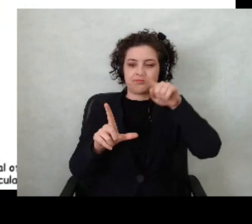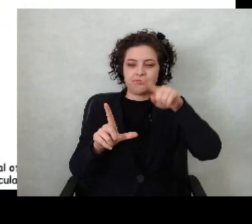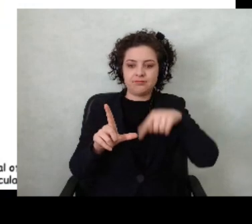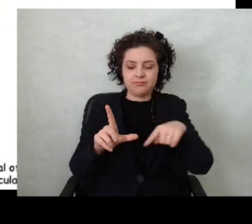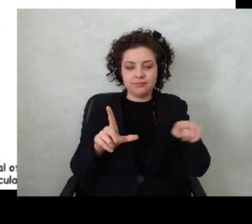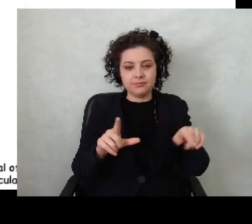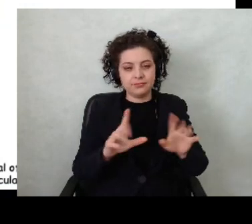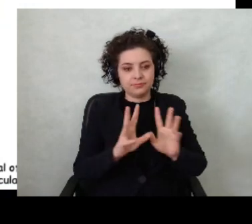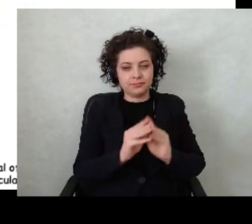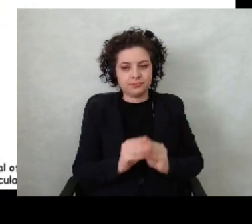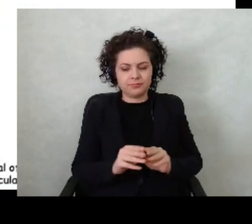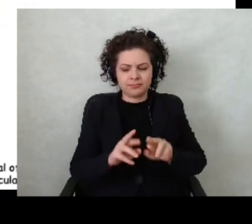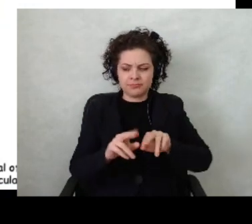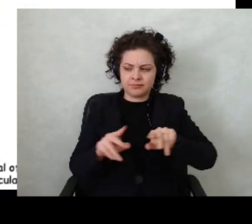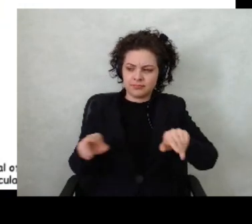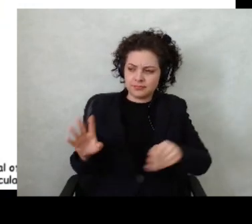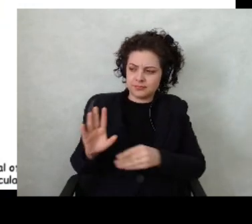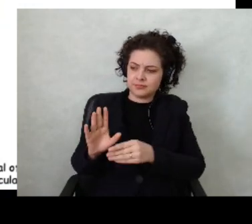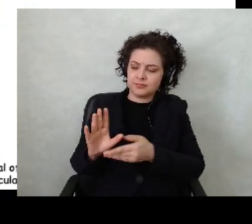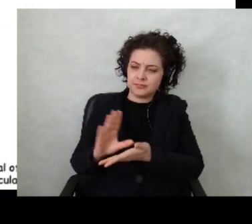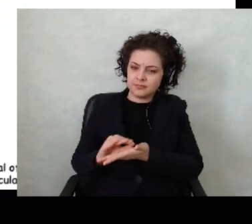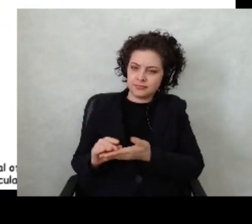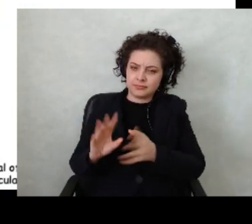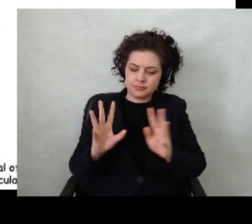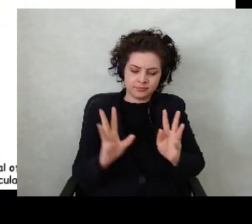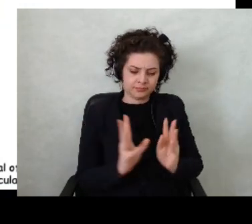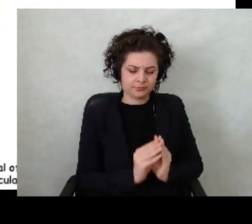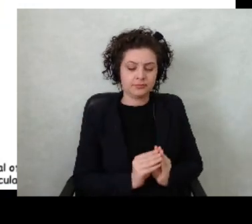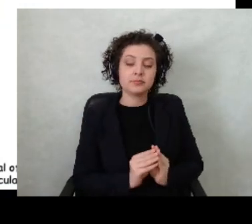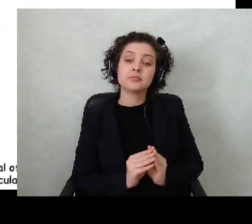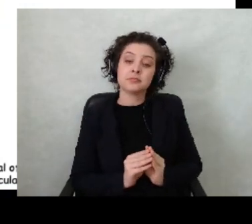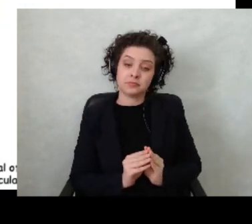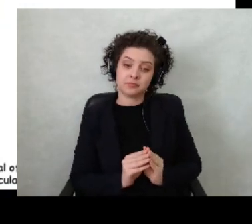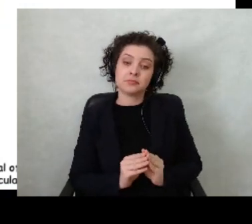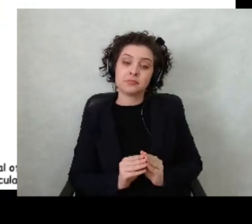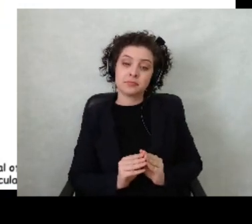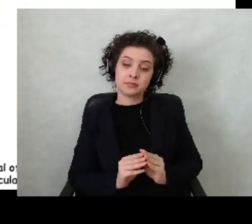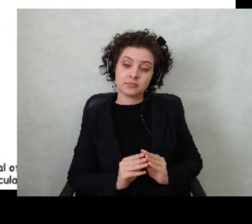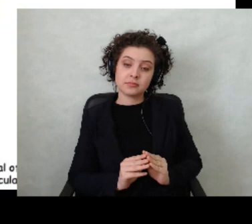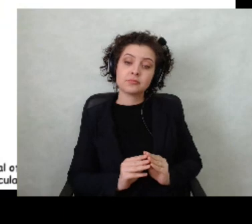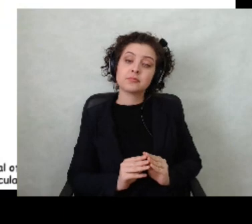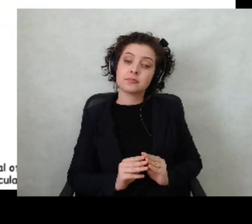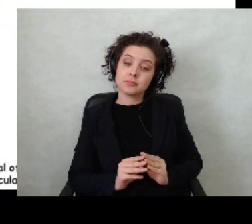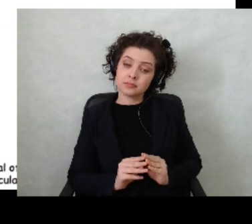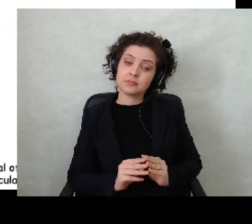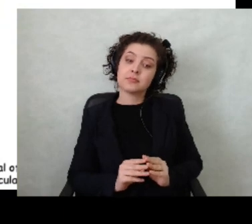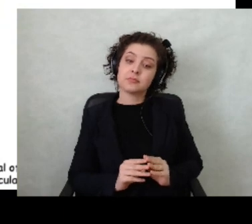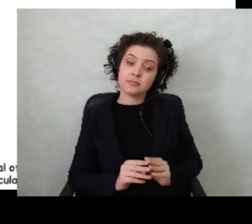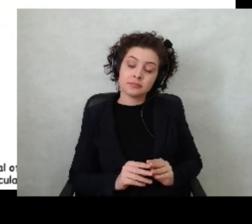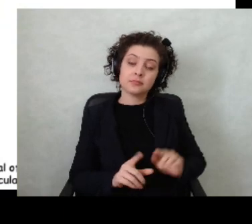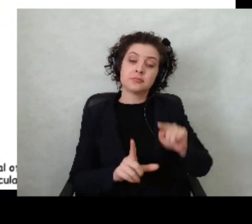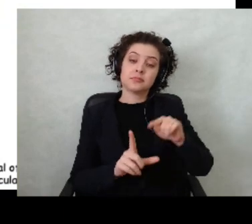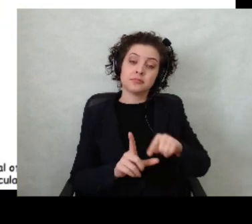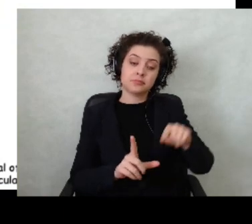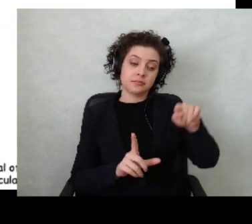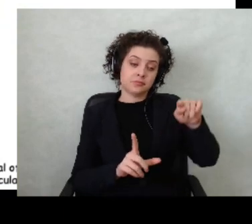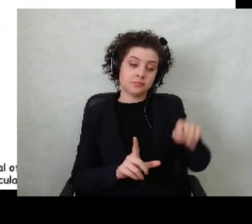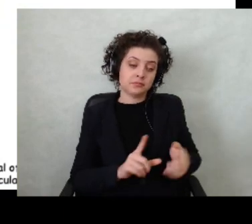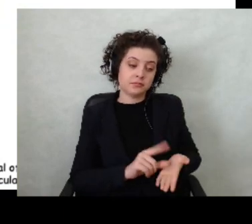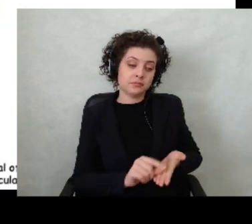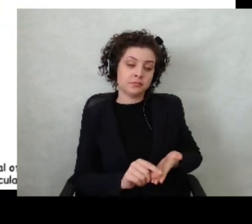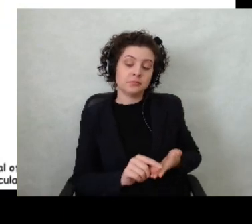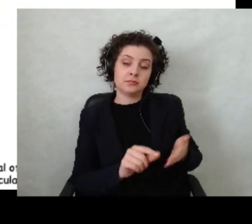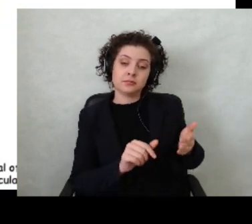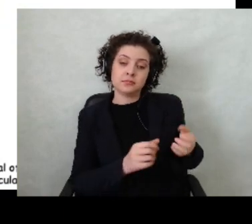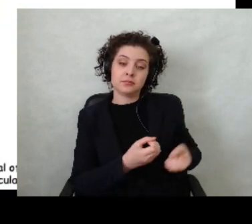vários artigos, e aí eles mostraram um gráfico de um dos artigos que mostrou, né, o tratamento